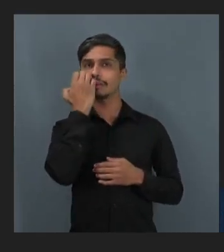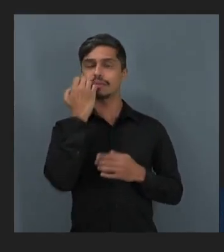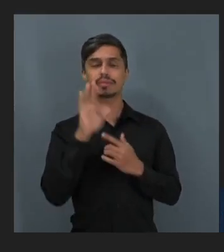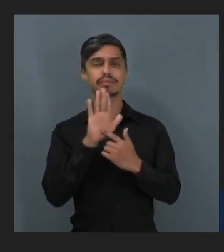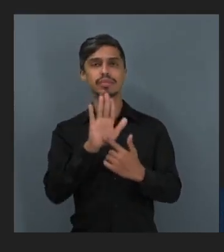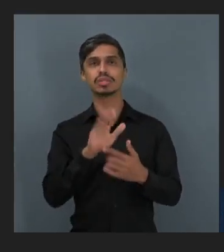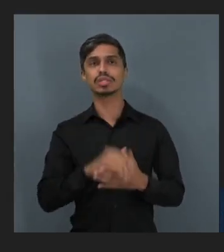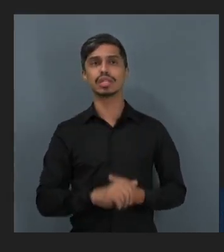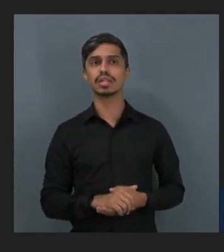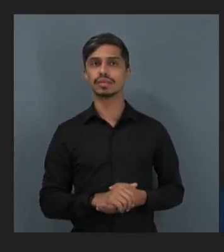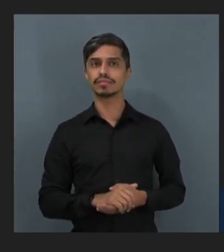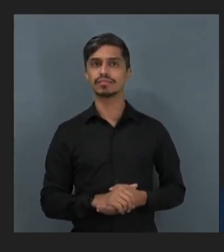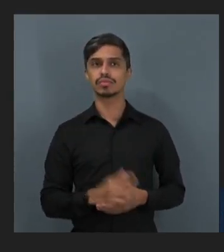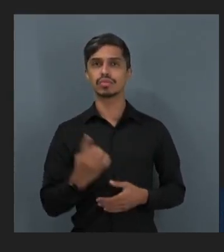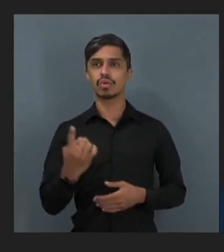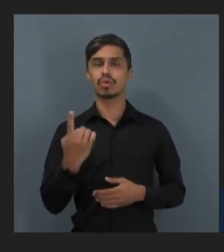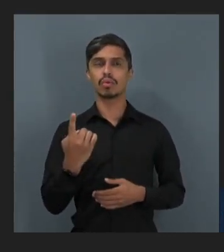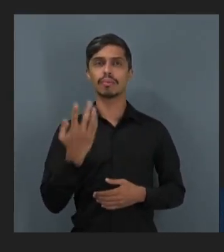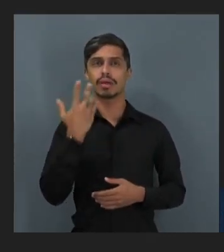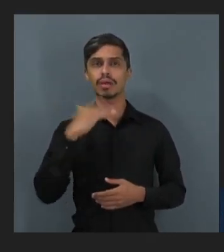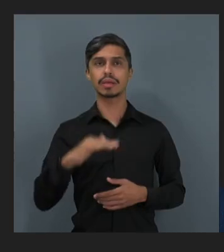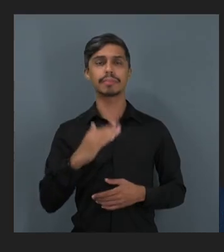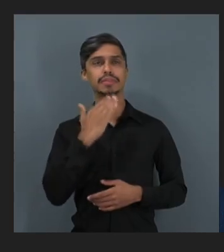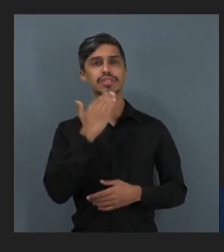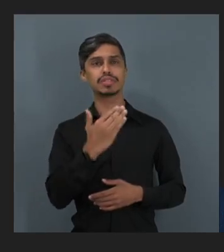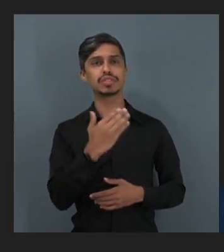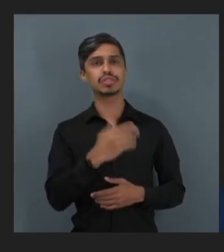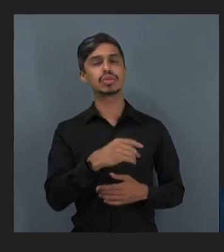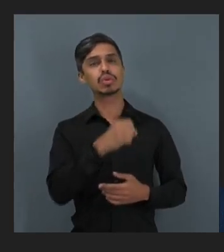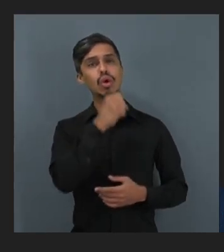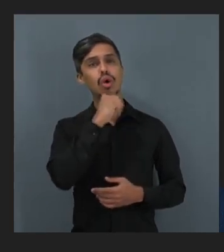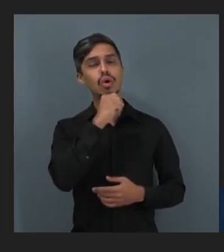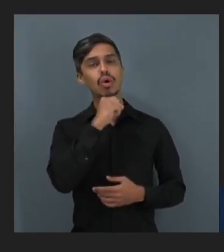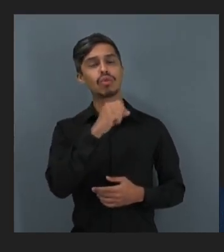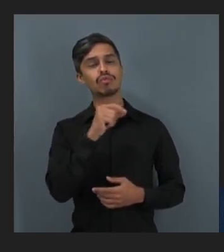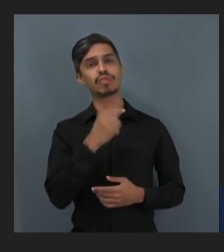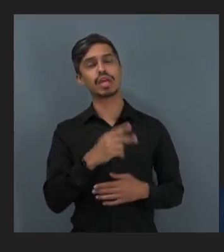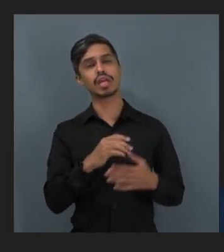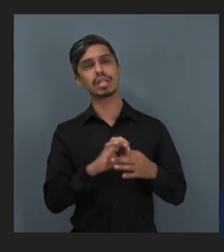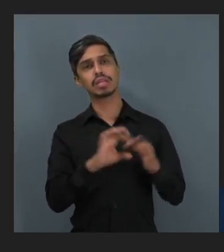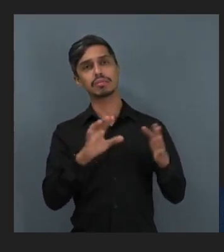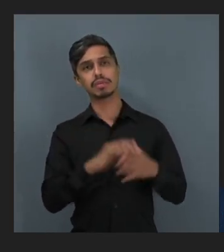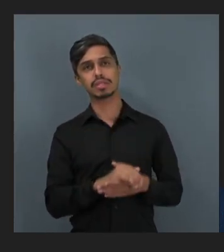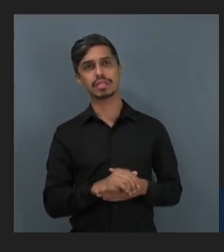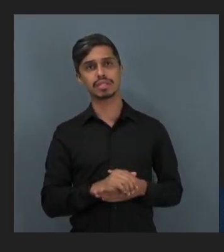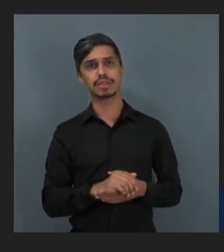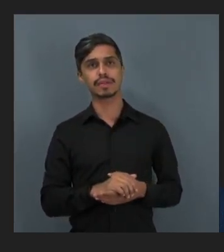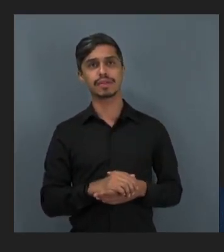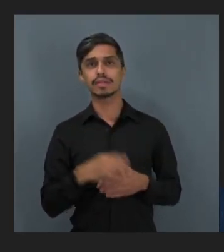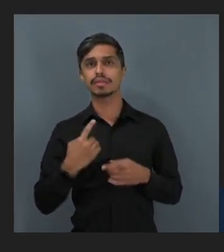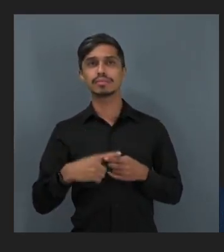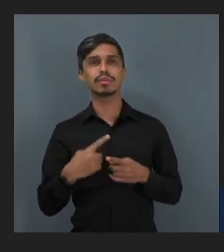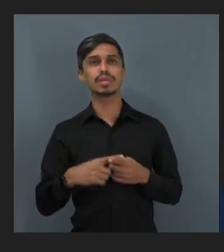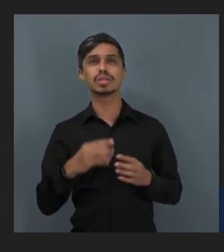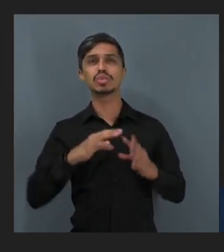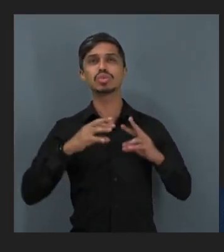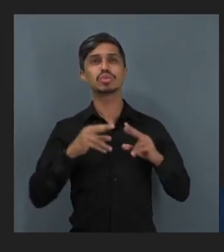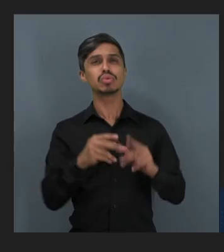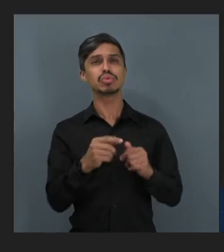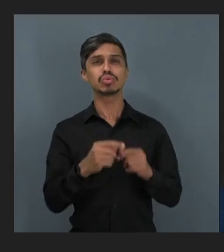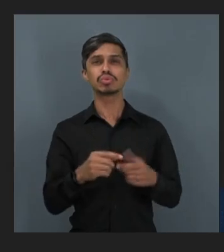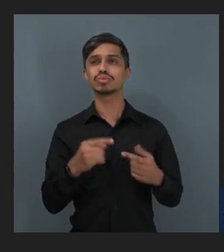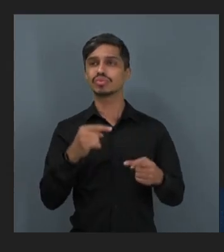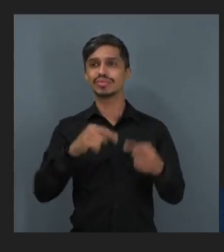semana, de uma criança pedindo para libertar o avô. Pessoas completamente desproporcionais à pena, que